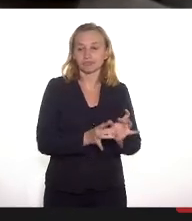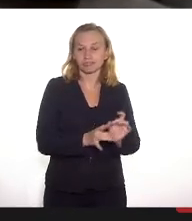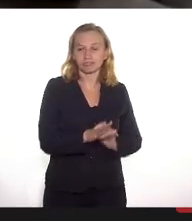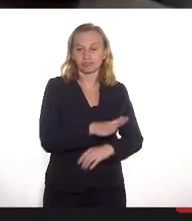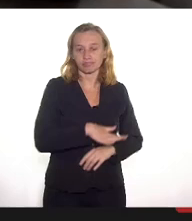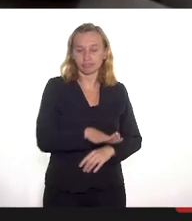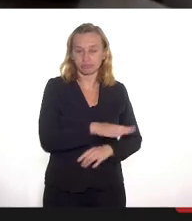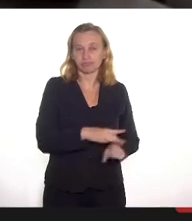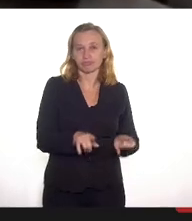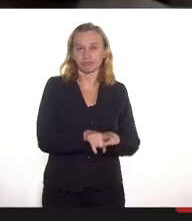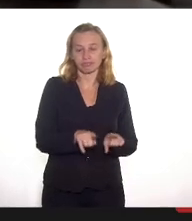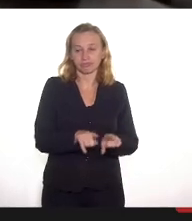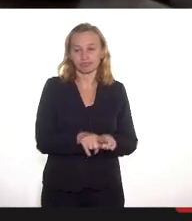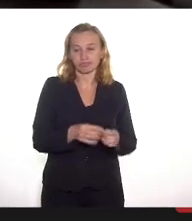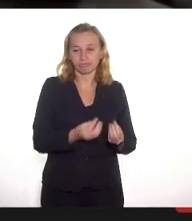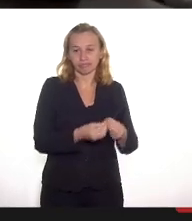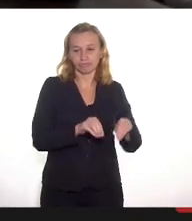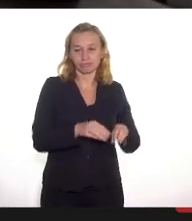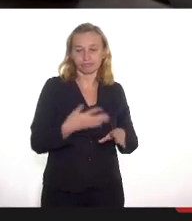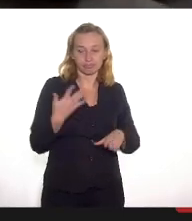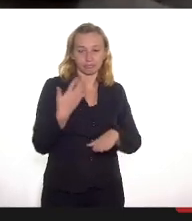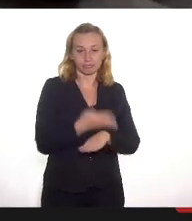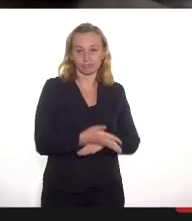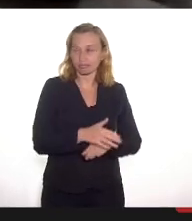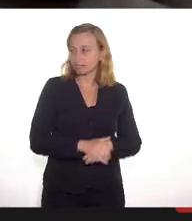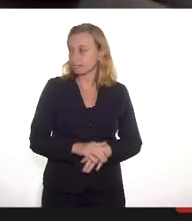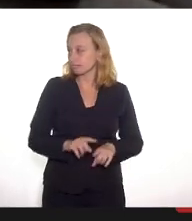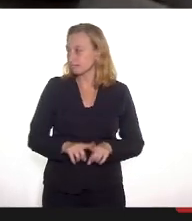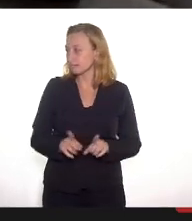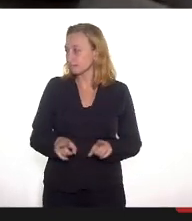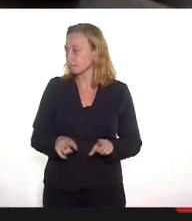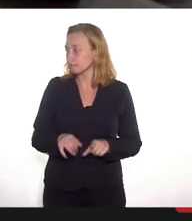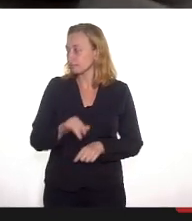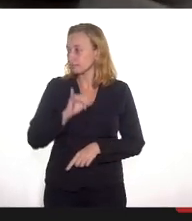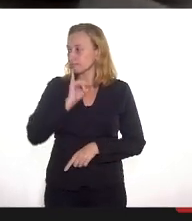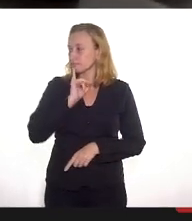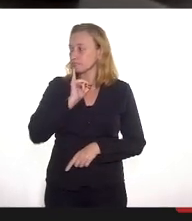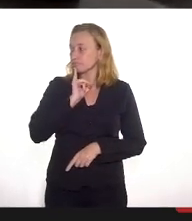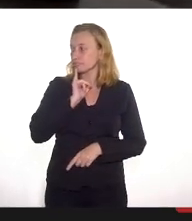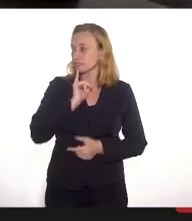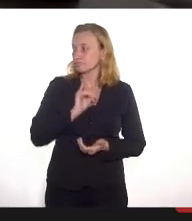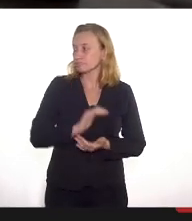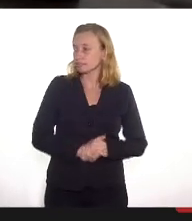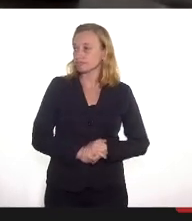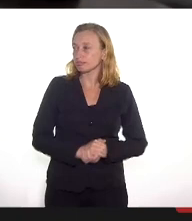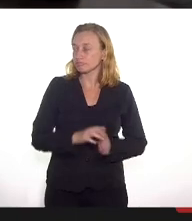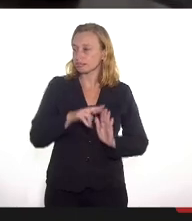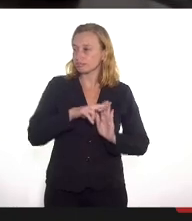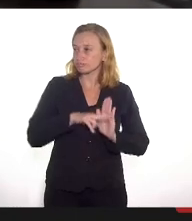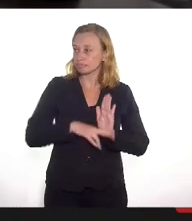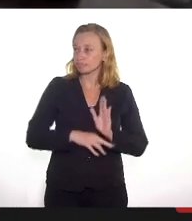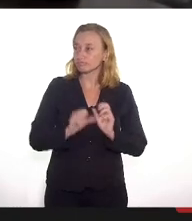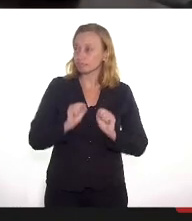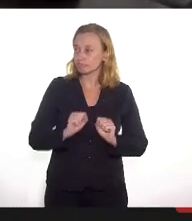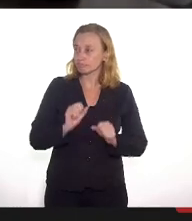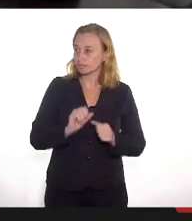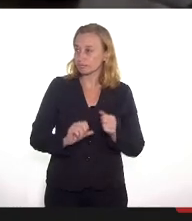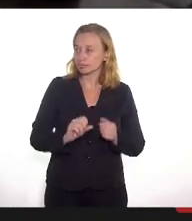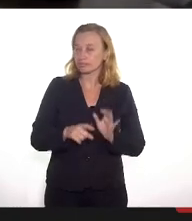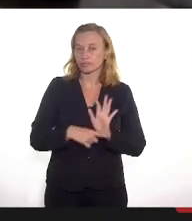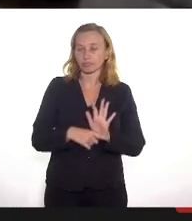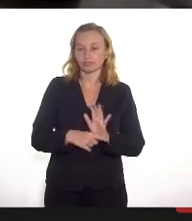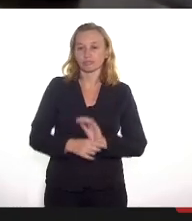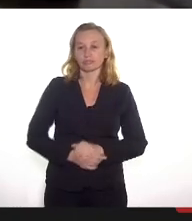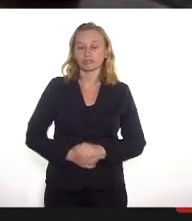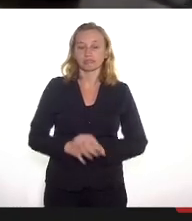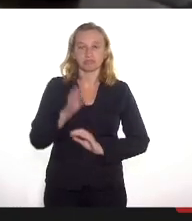comércio principalmente são prejudicados diretamente mas infelizmente só são as medidas que a gente pode fazer e pode comentar